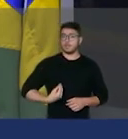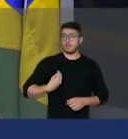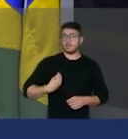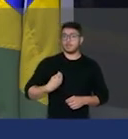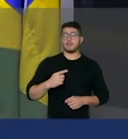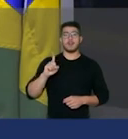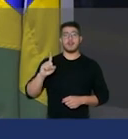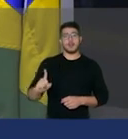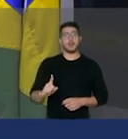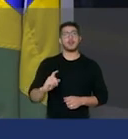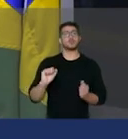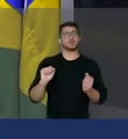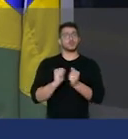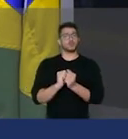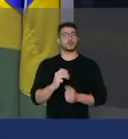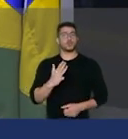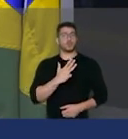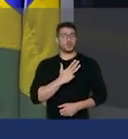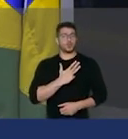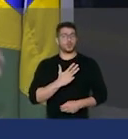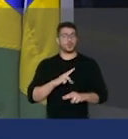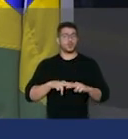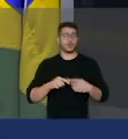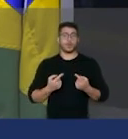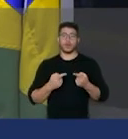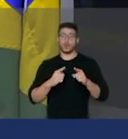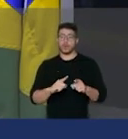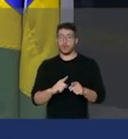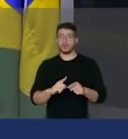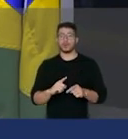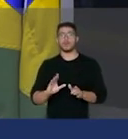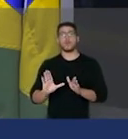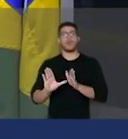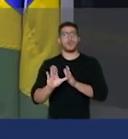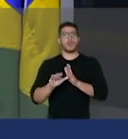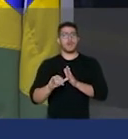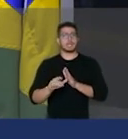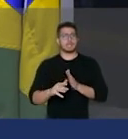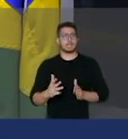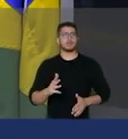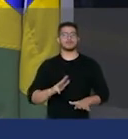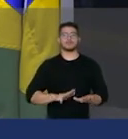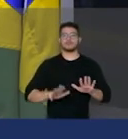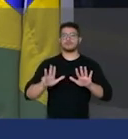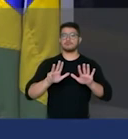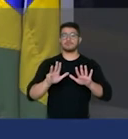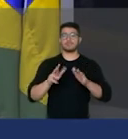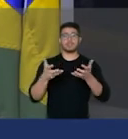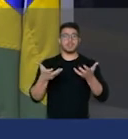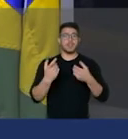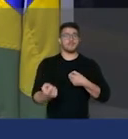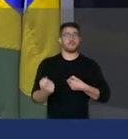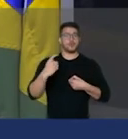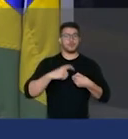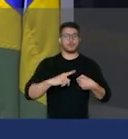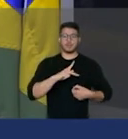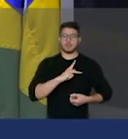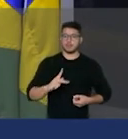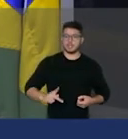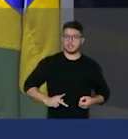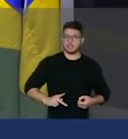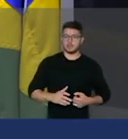a prisão do ladrão de nove meses que que a novamente vir a república a presidência da república para continuar assaltando